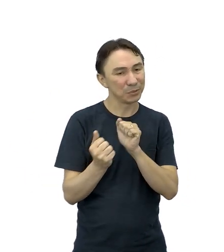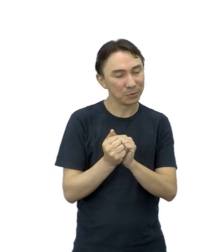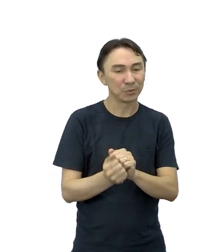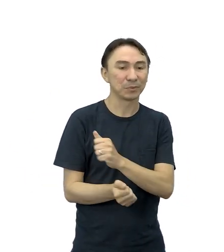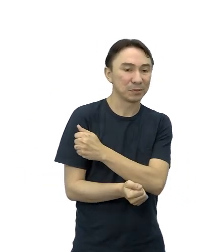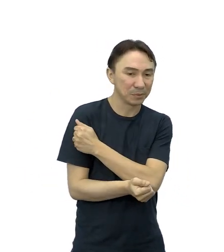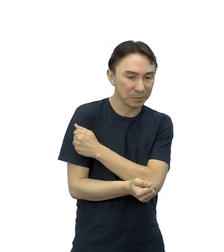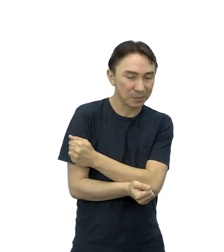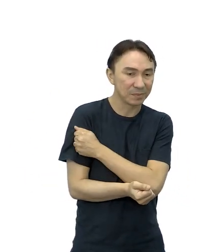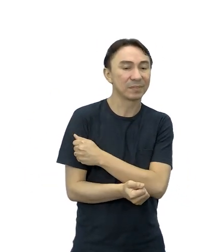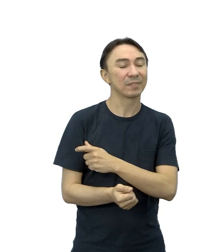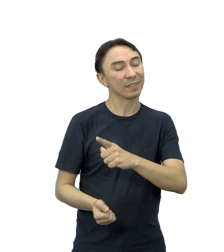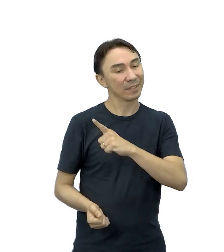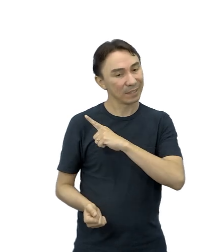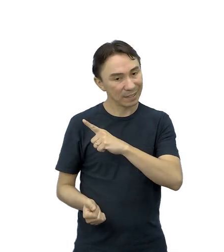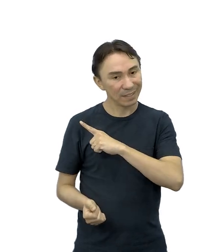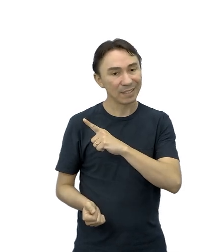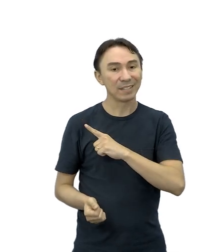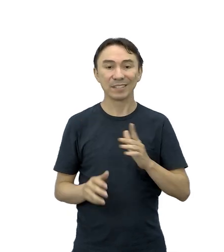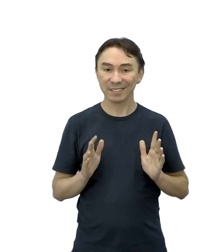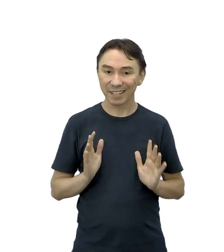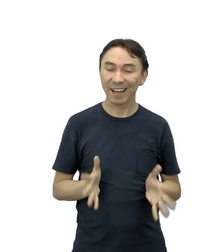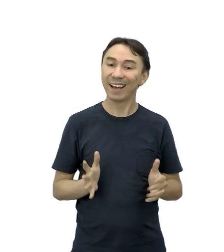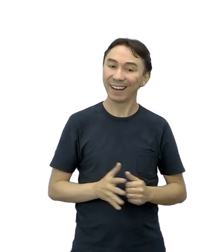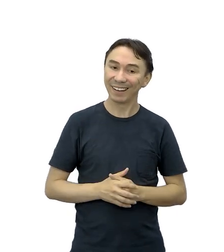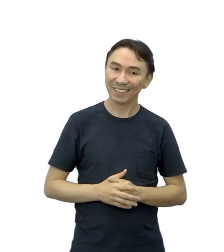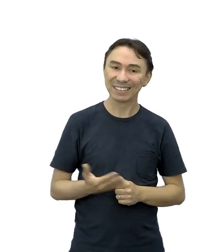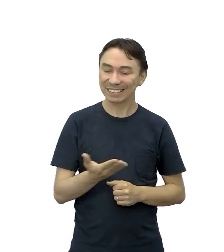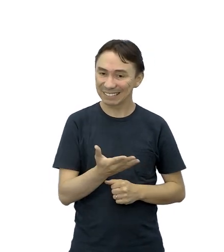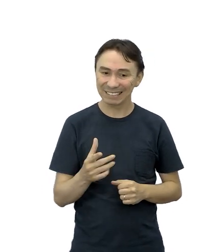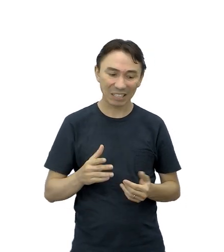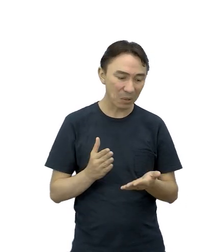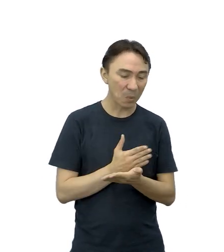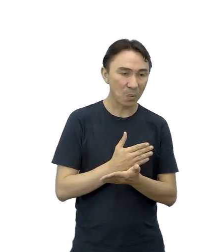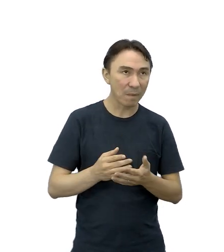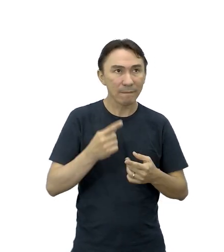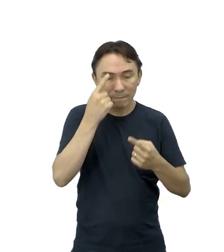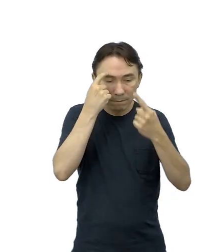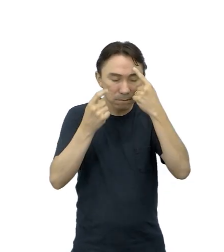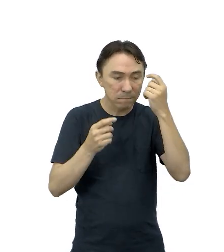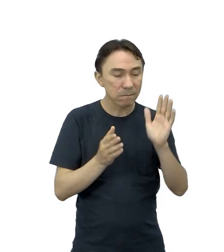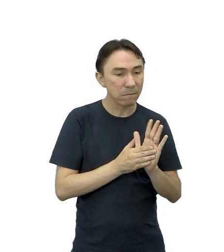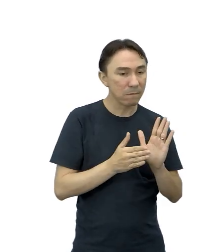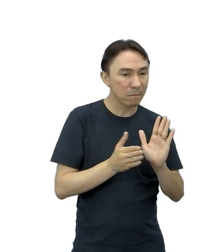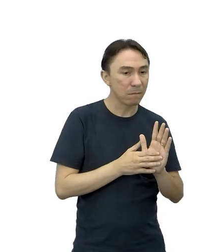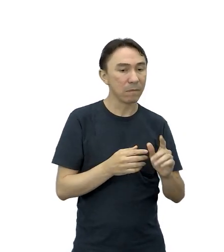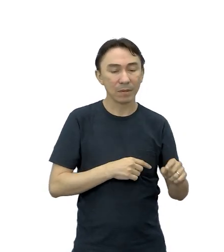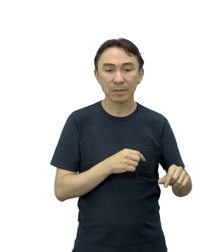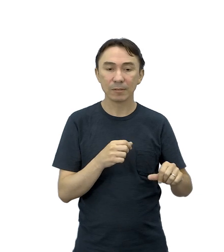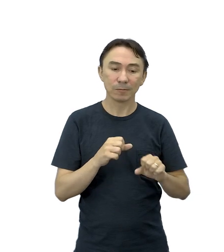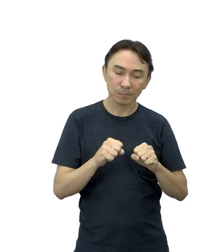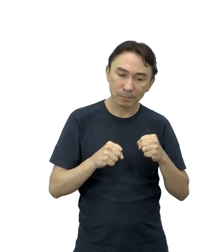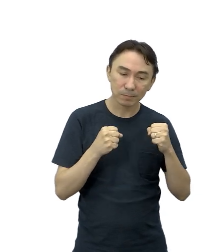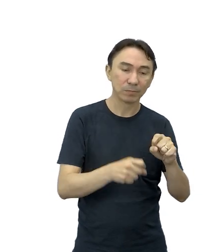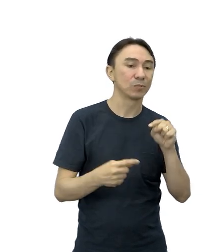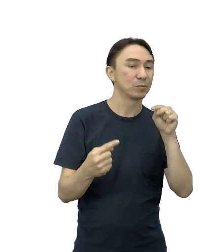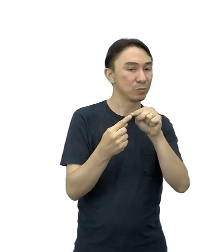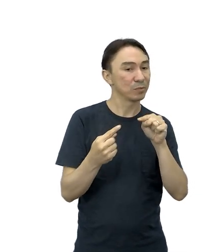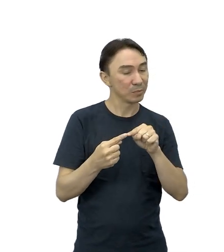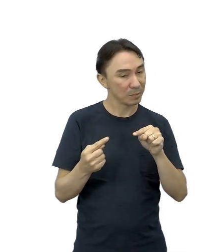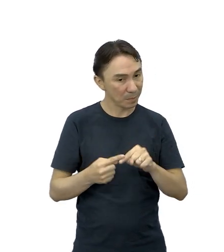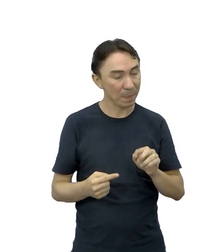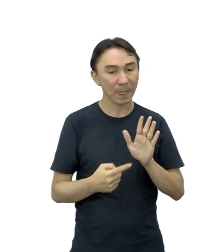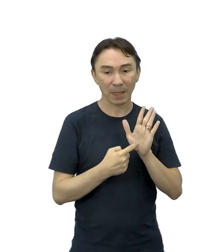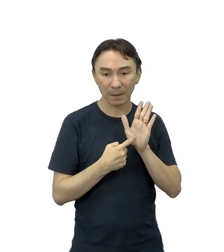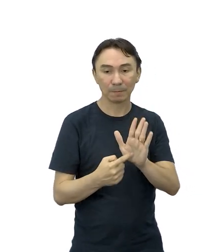colocar aqui algumas propostas, né, e pensar e planejar para que vocês possam, então, apresentar as